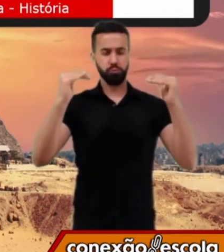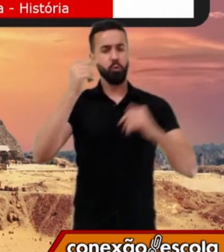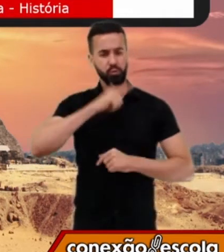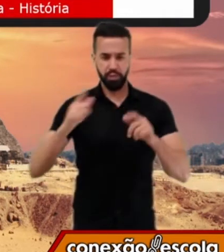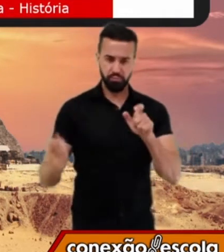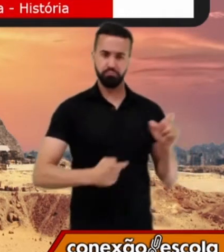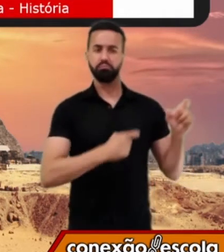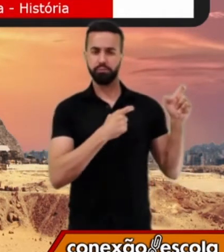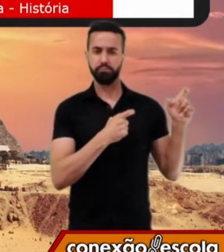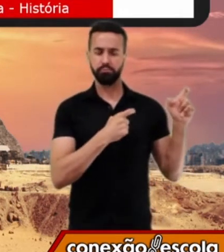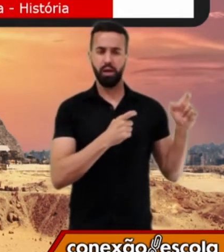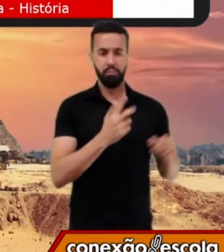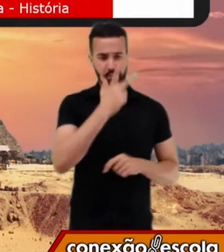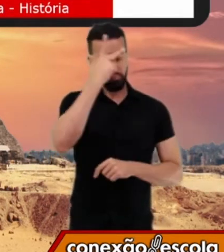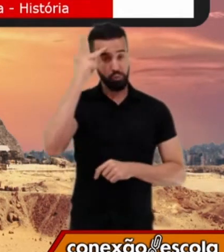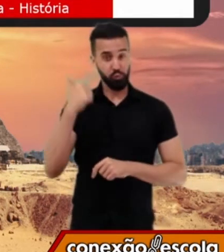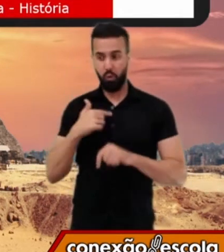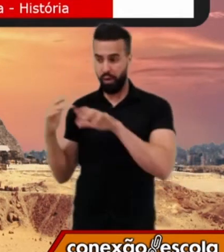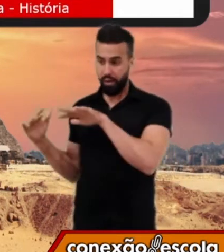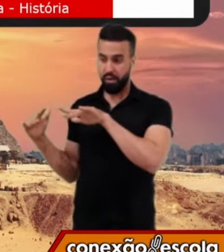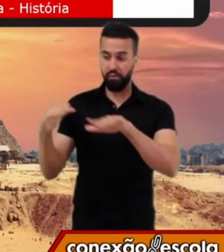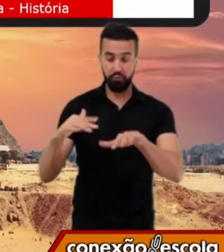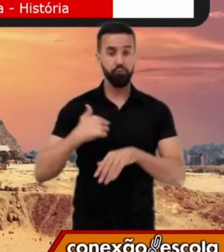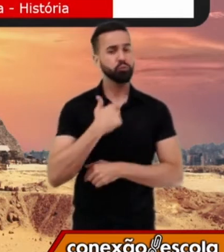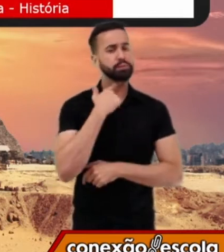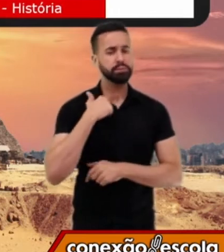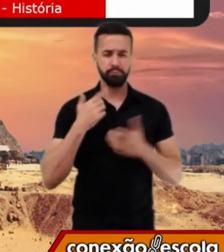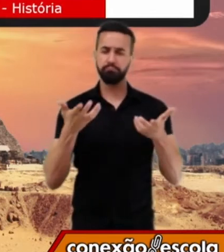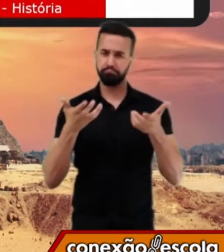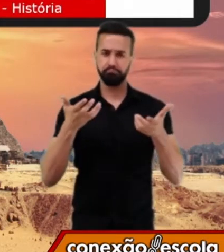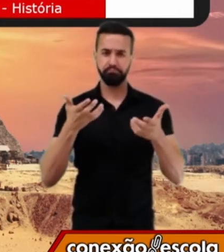exército, atraindo uma multidão de pessoas para fazer parte desse exército.